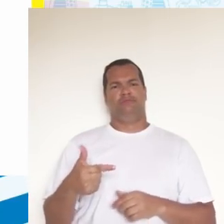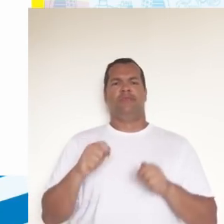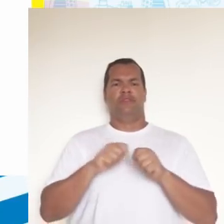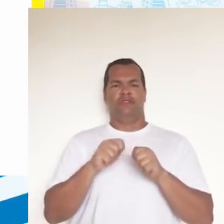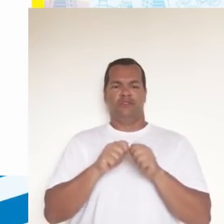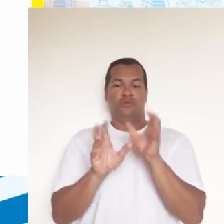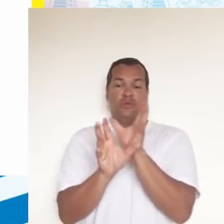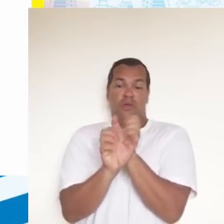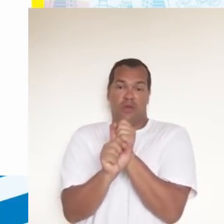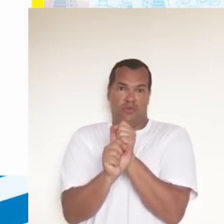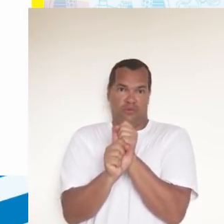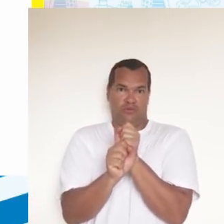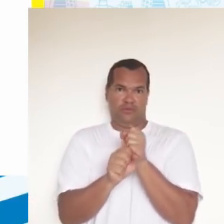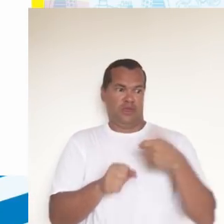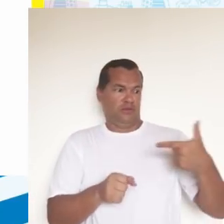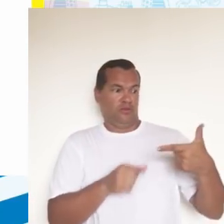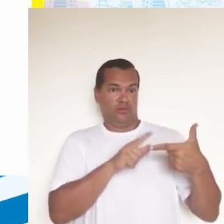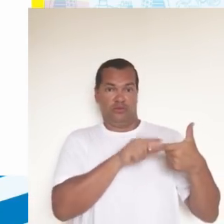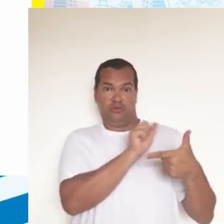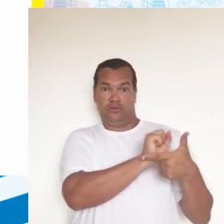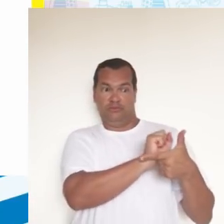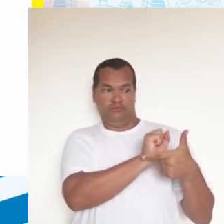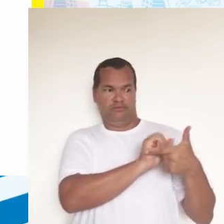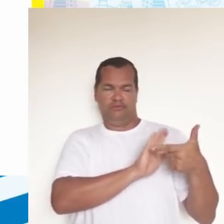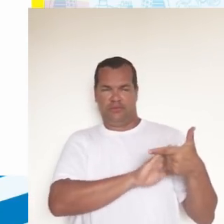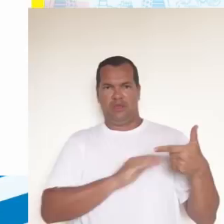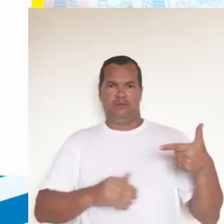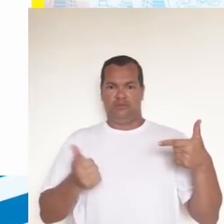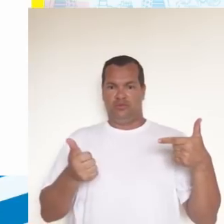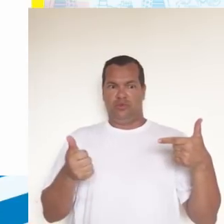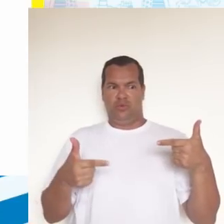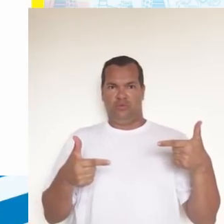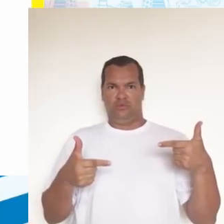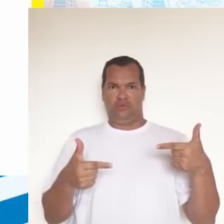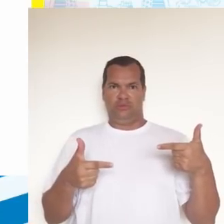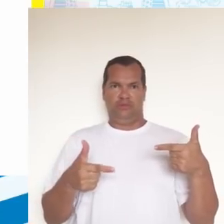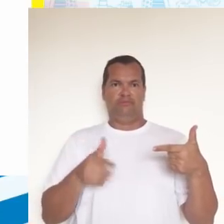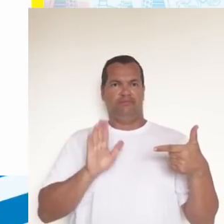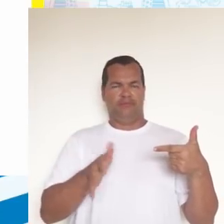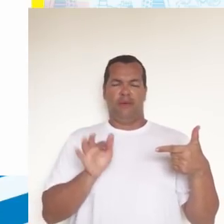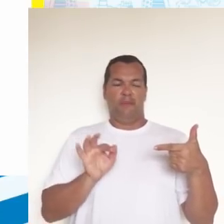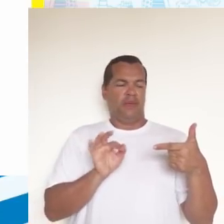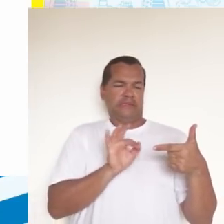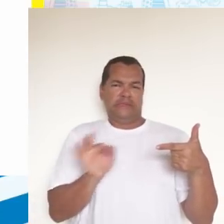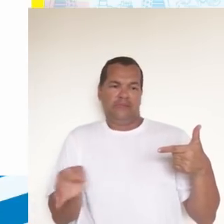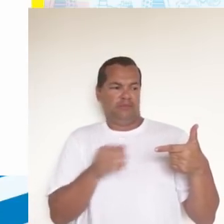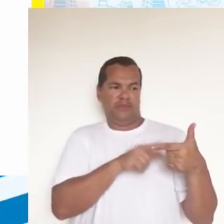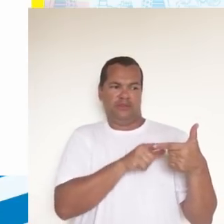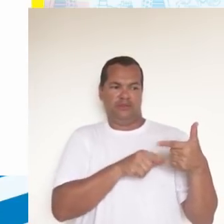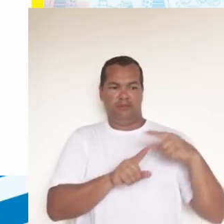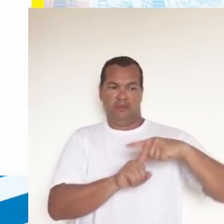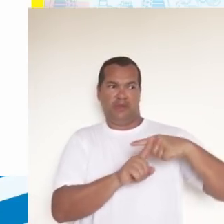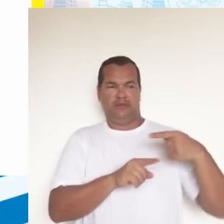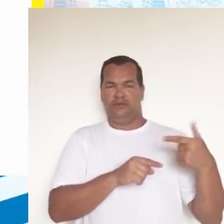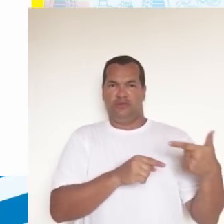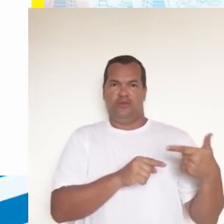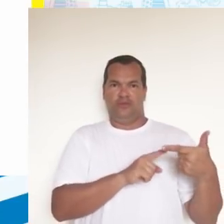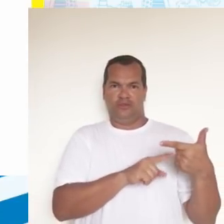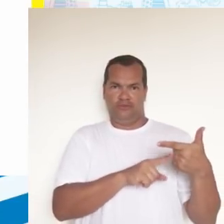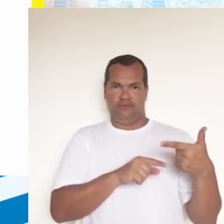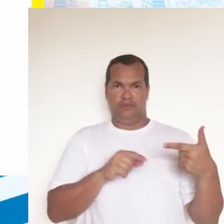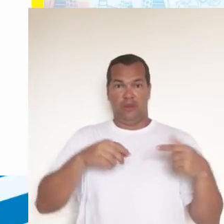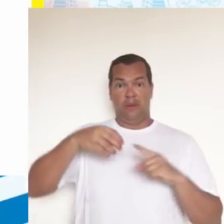finalmente todos os cálculos, esperando então o 2 ali quietinho, como operação mais simples, dando